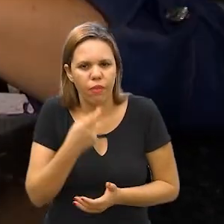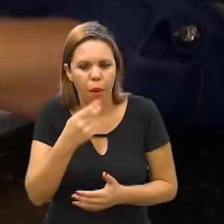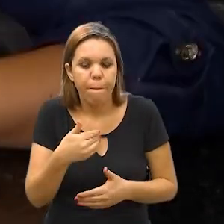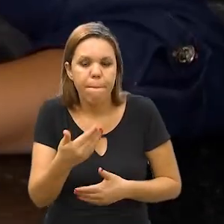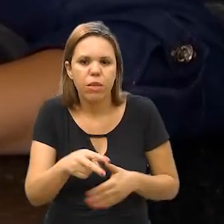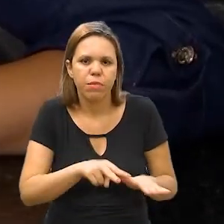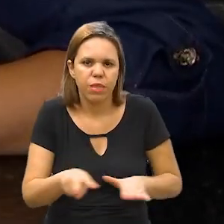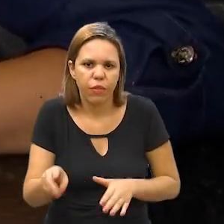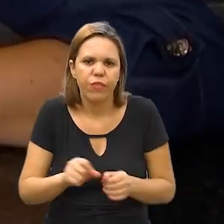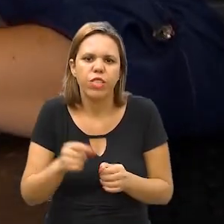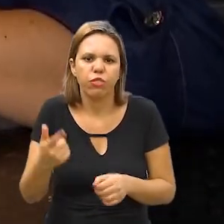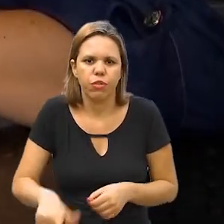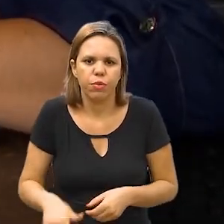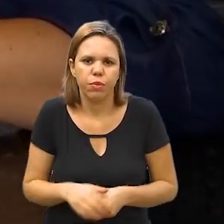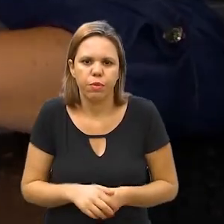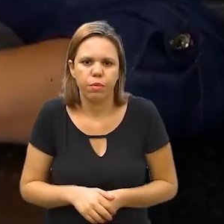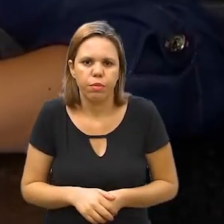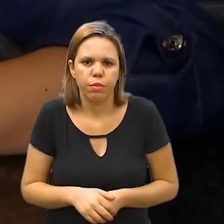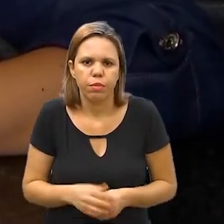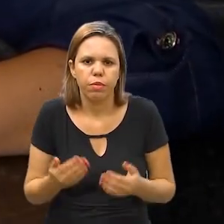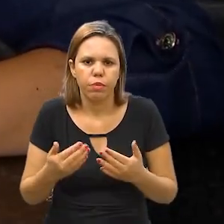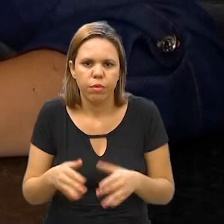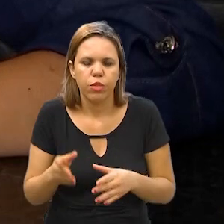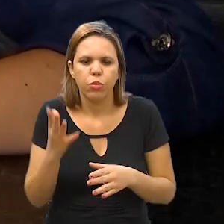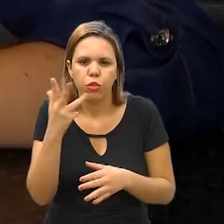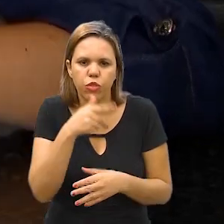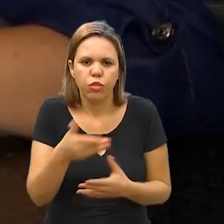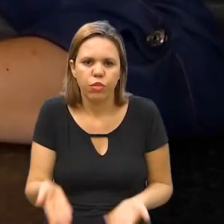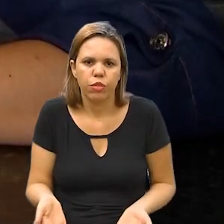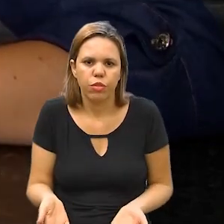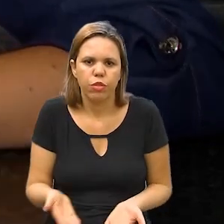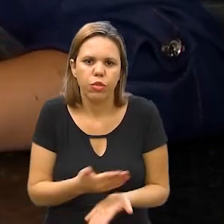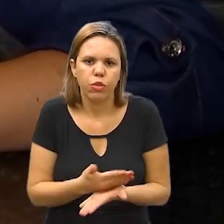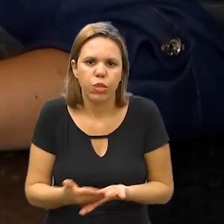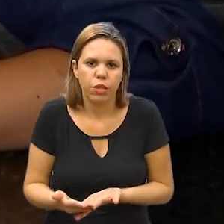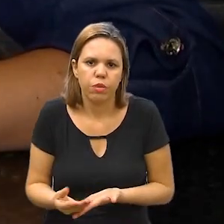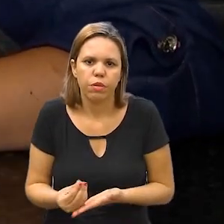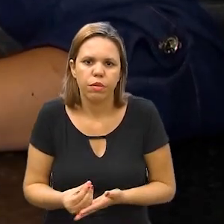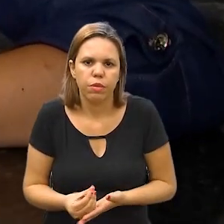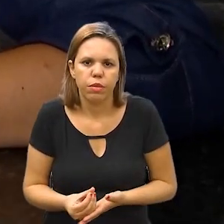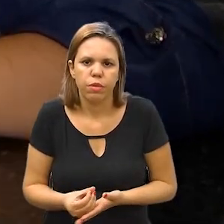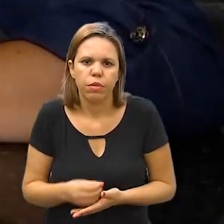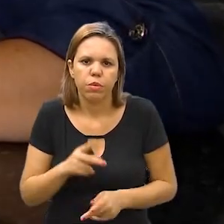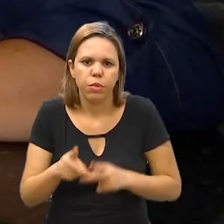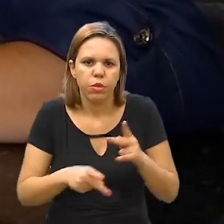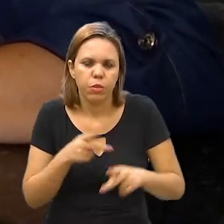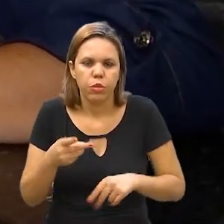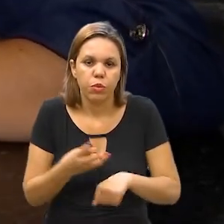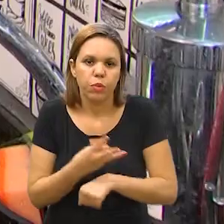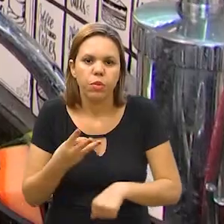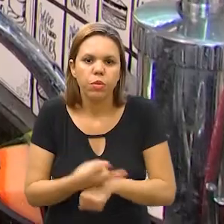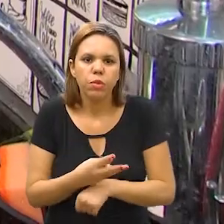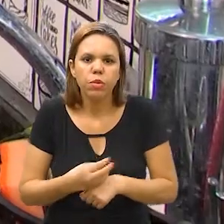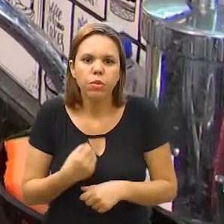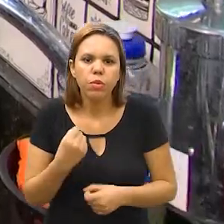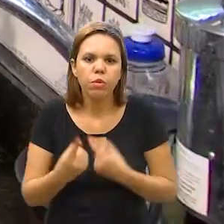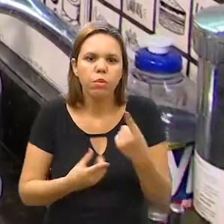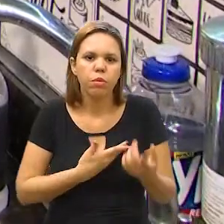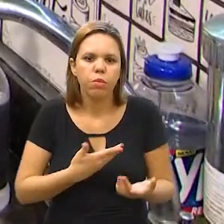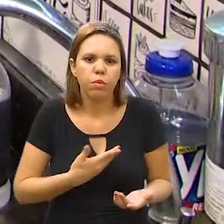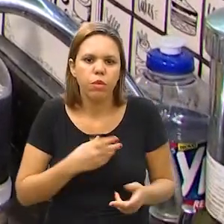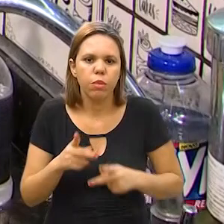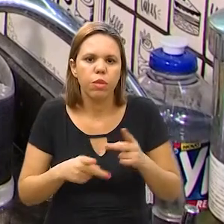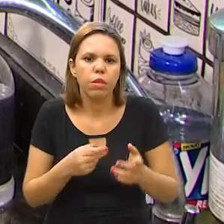próxima semana eu vou fazer de novo. Aí montei um cardápio bonitinho e comecei a mandar pro pessoal do meu WhatsApp, alguns amigos,